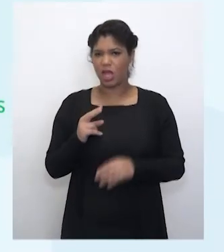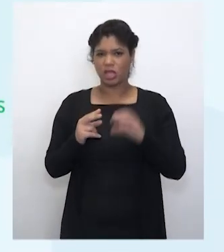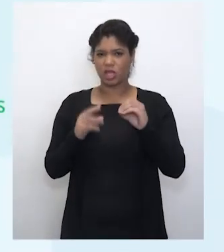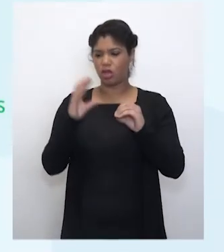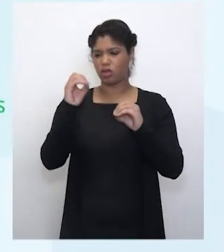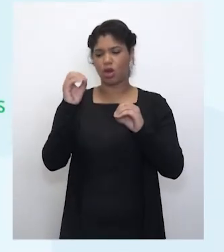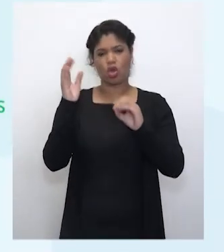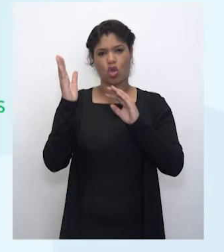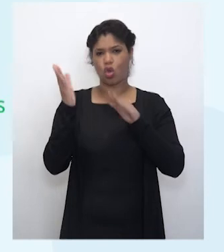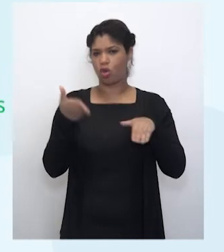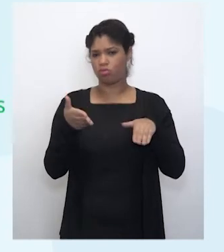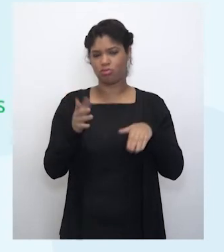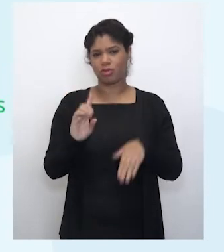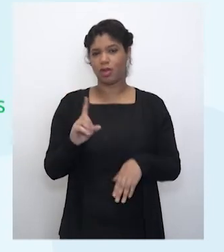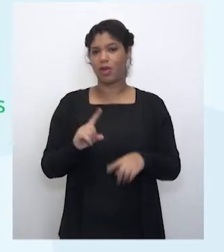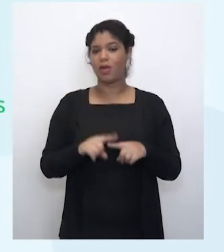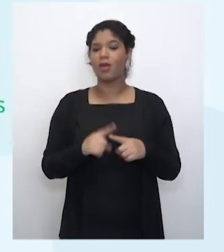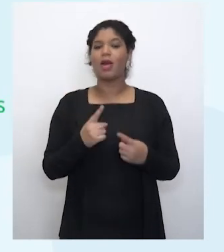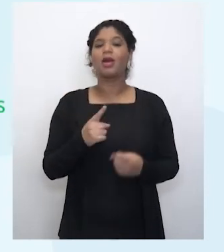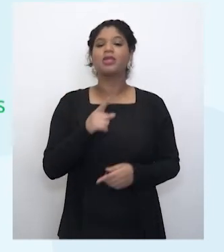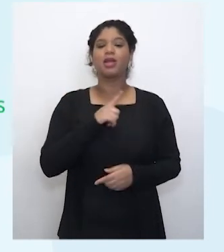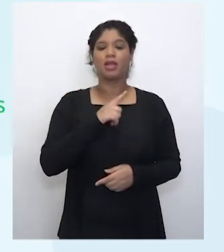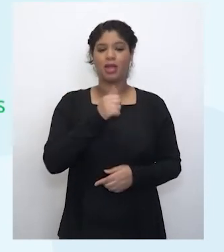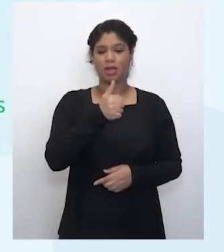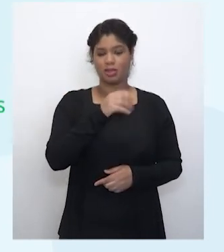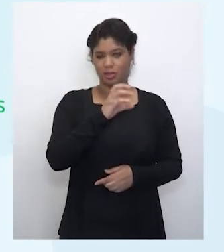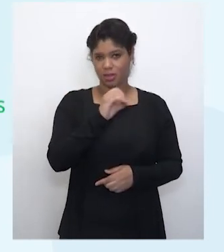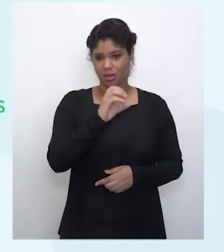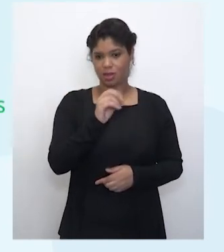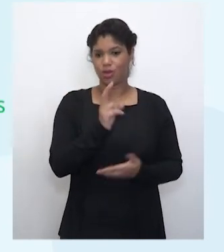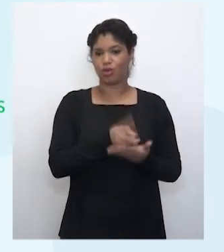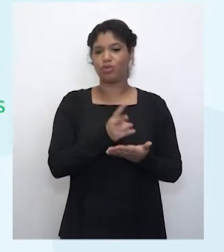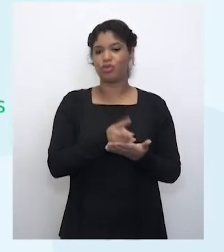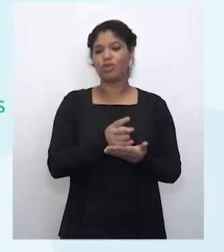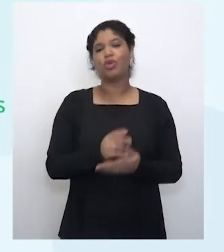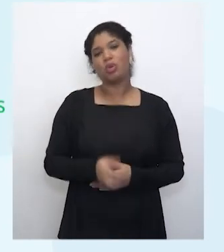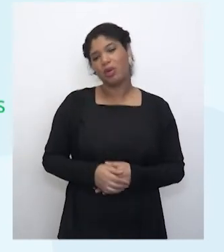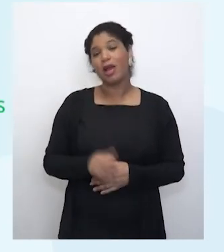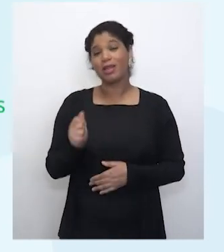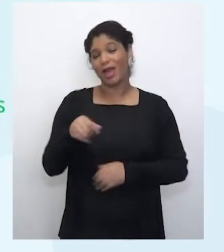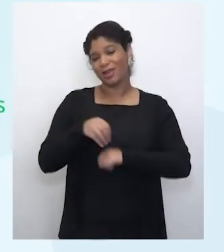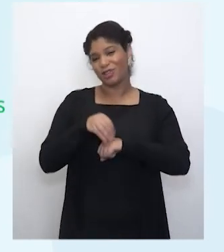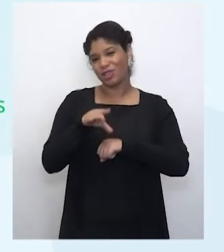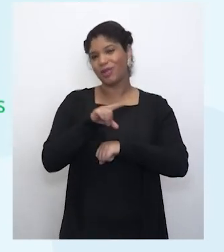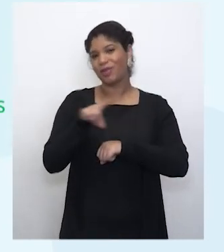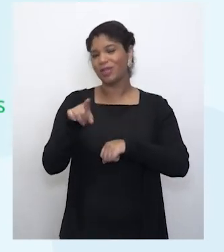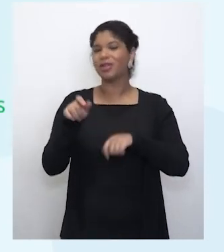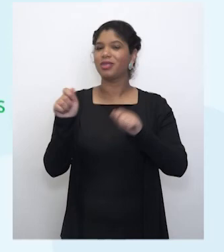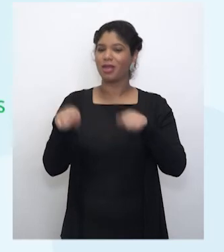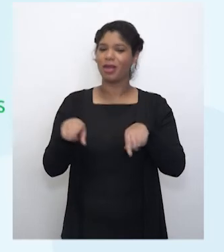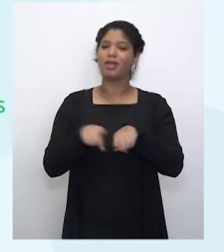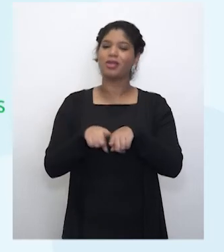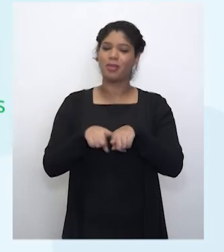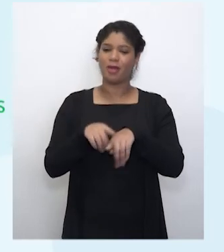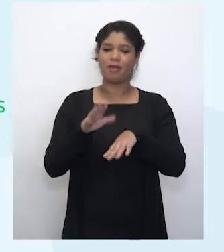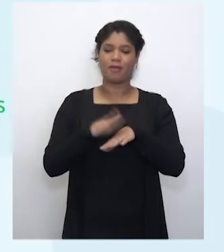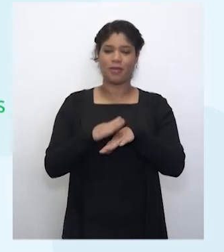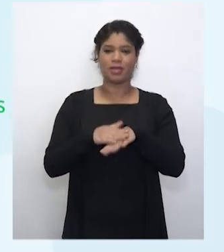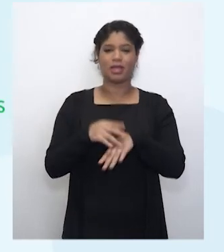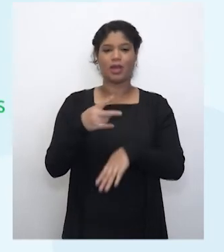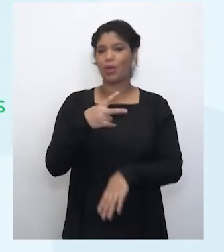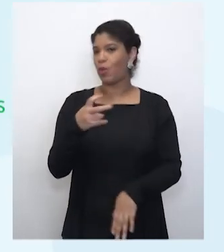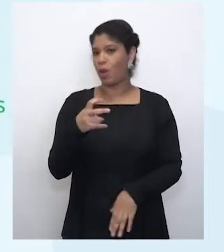vendo? 100 e deixei o 100 no lugar, e o 120 deixei o 120. Mas é claro que você vai chegar